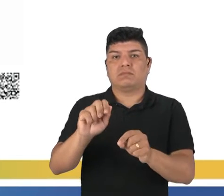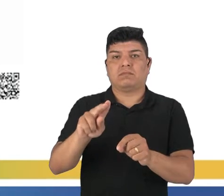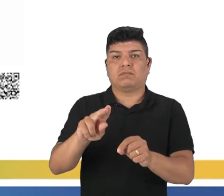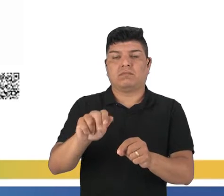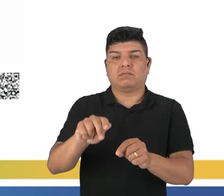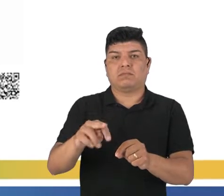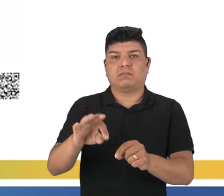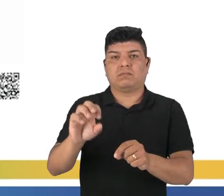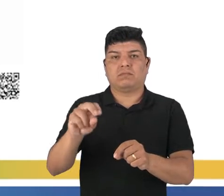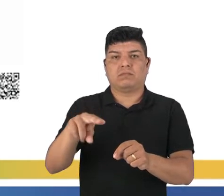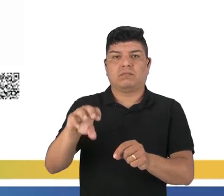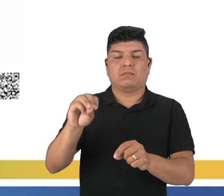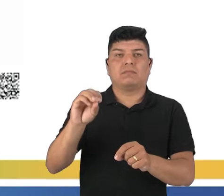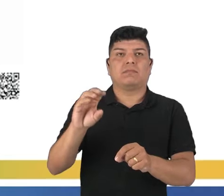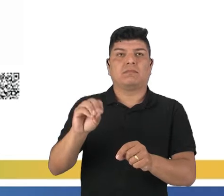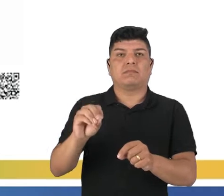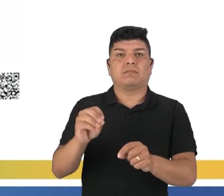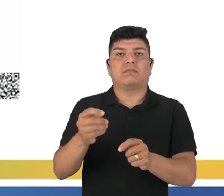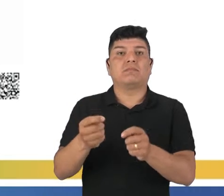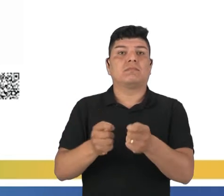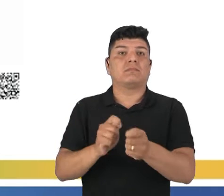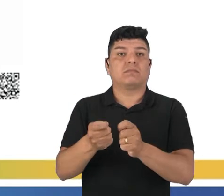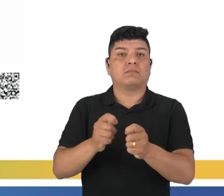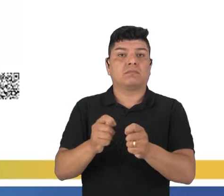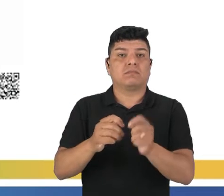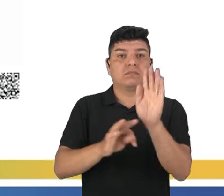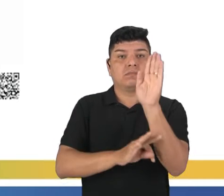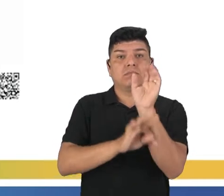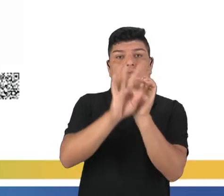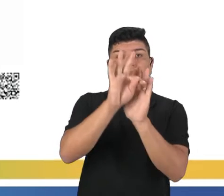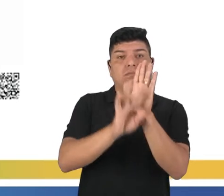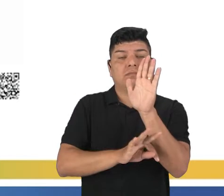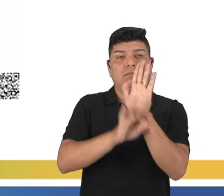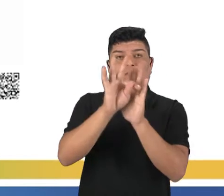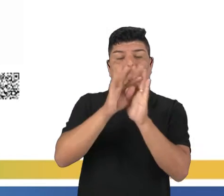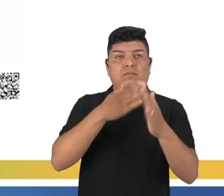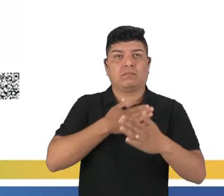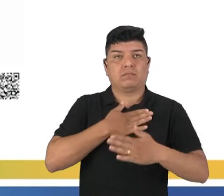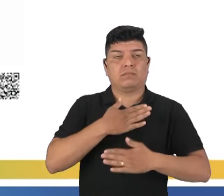disso, ajudam na regulação da nossa temperatura corporal.